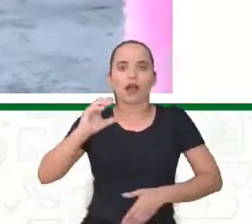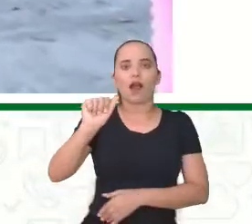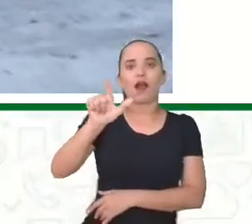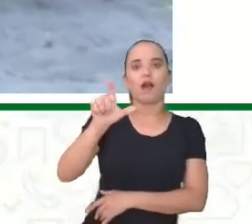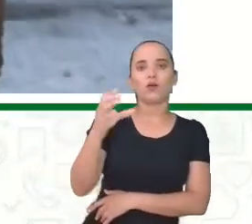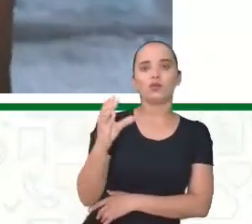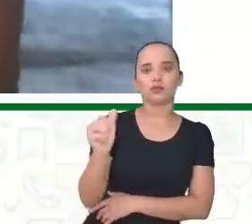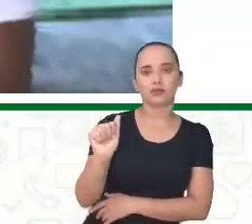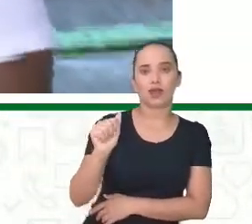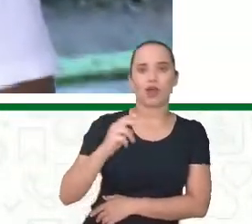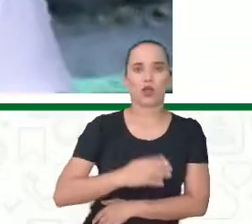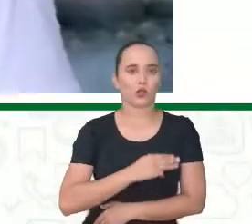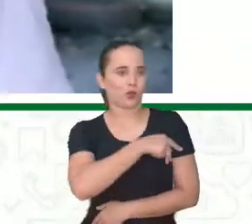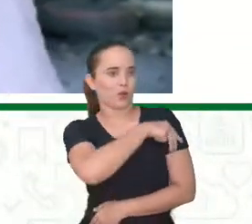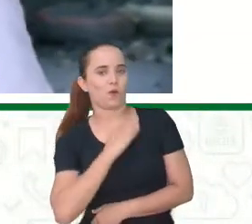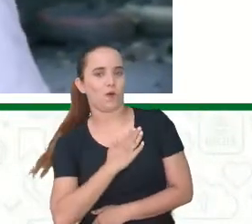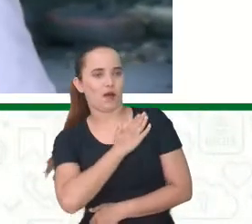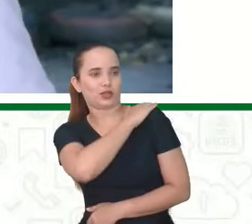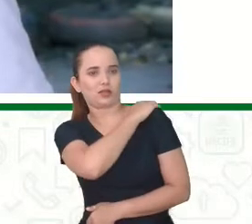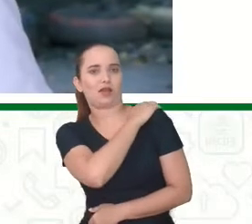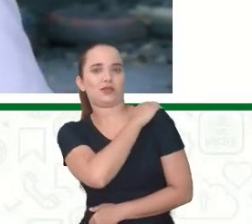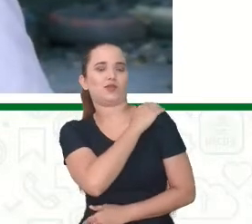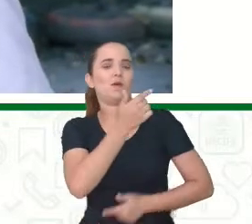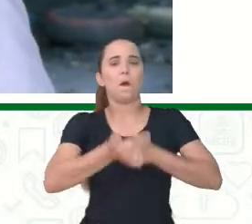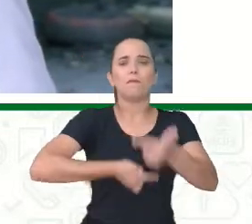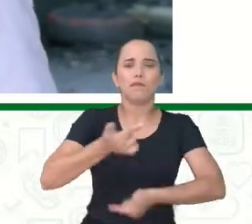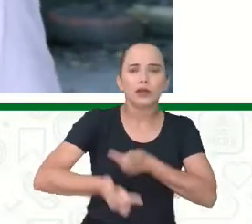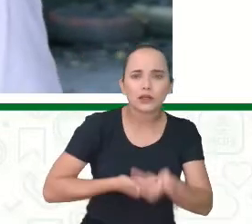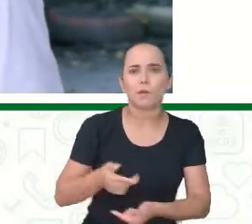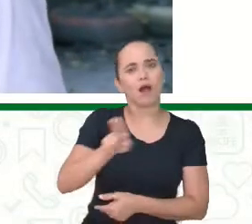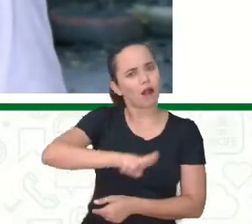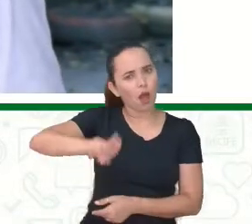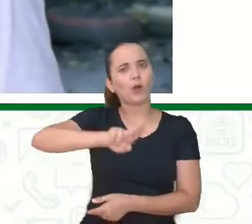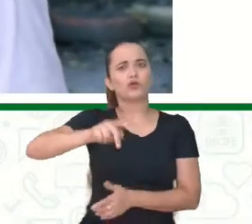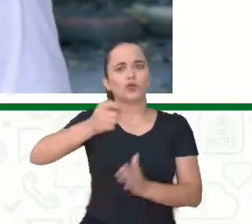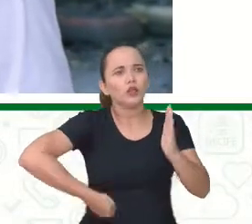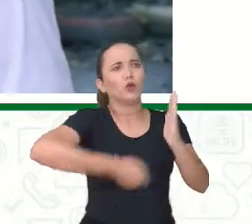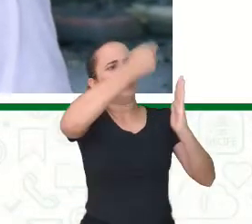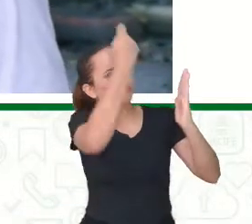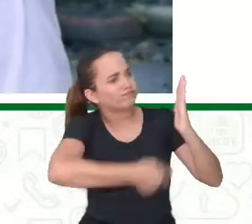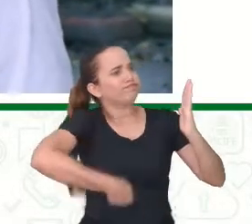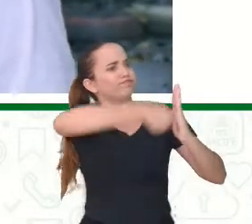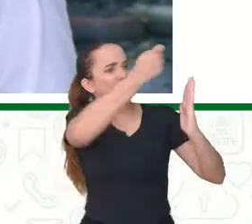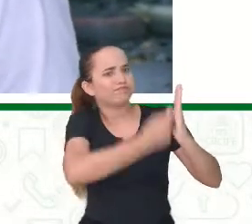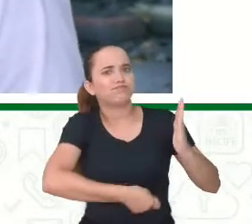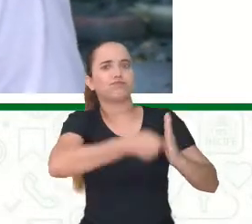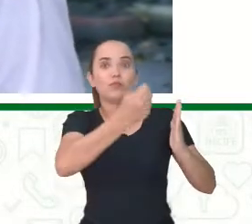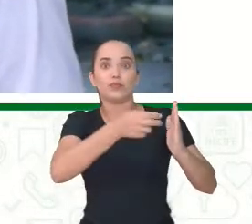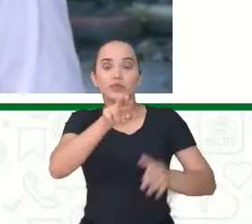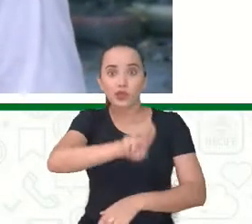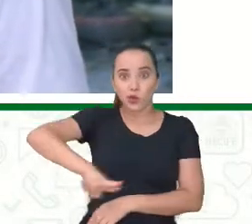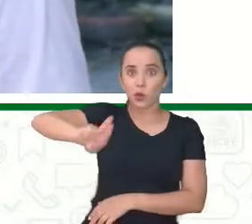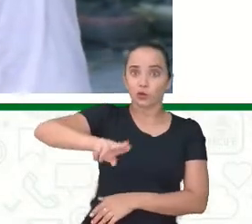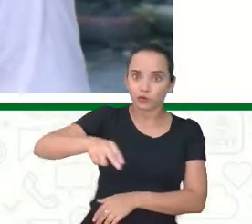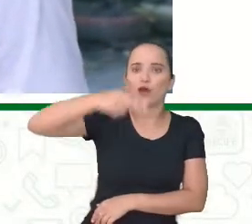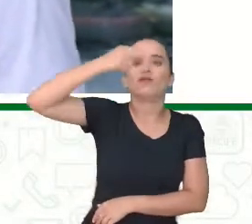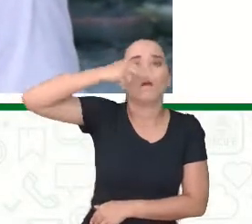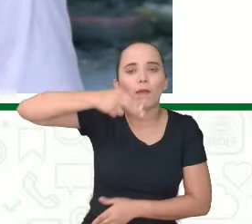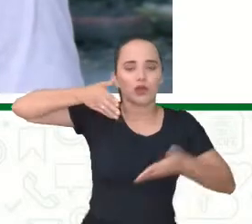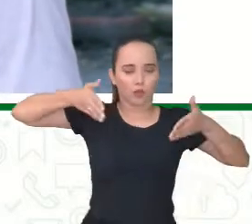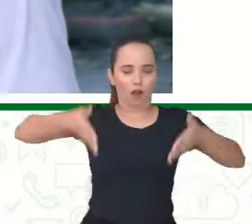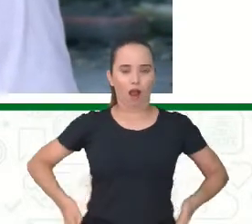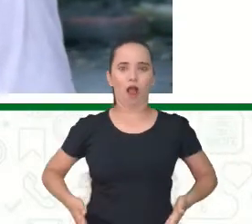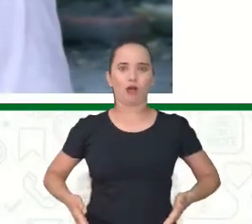quartel para trabalhar de cimento e ia com essas calças como um abadá para a capoeira.